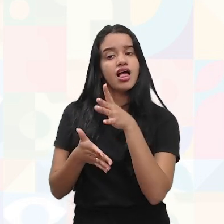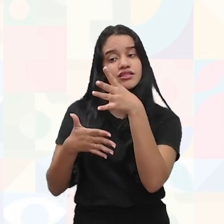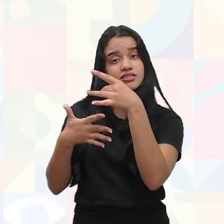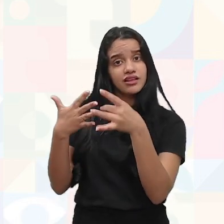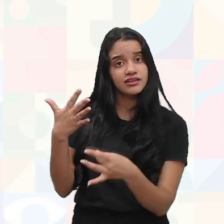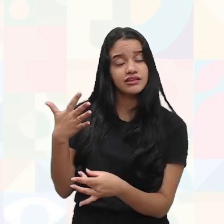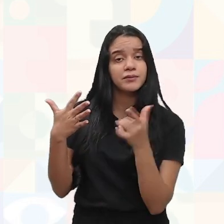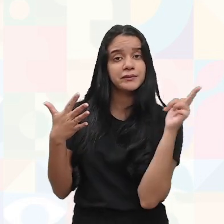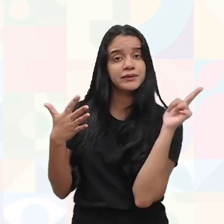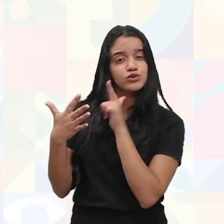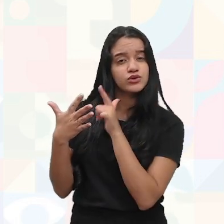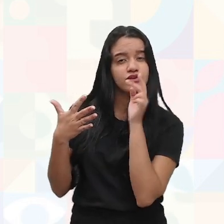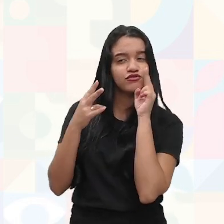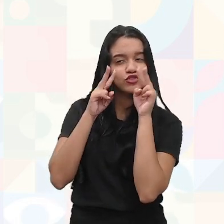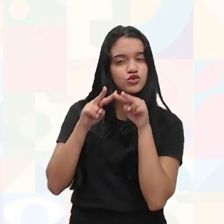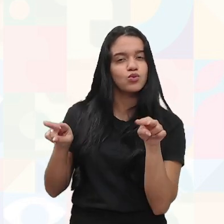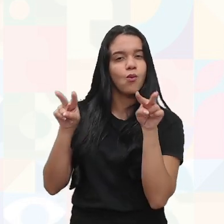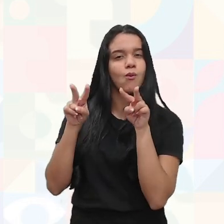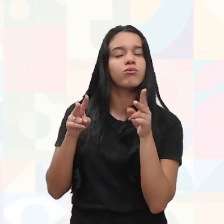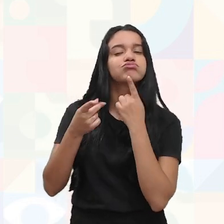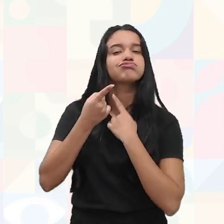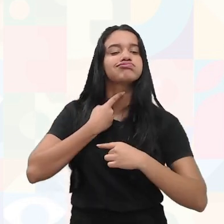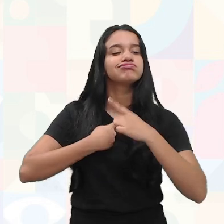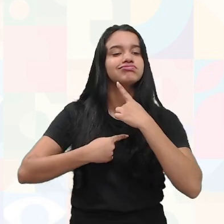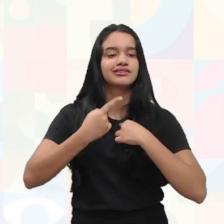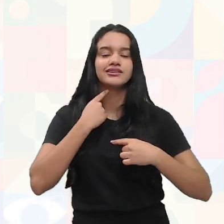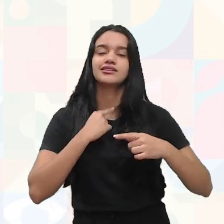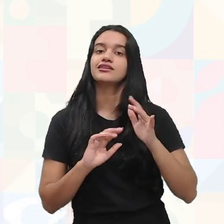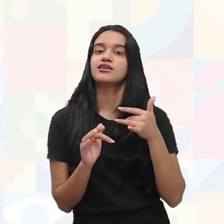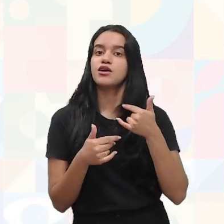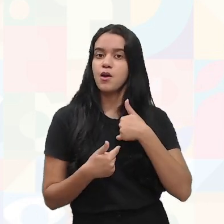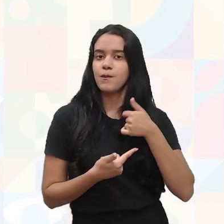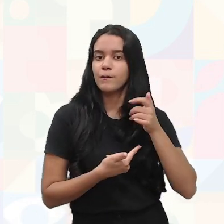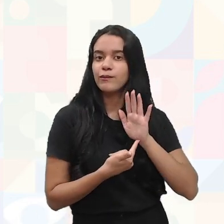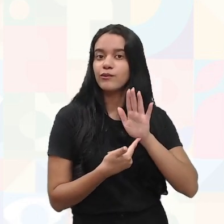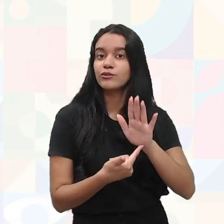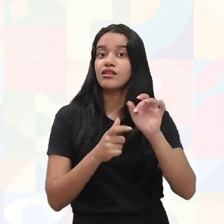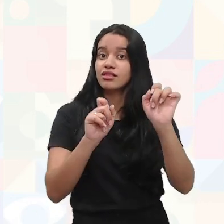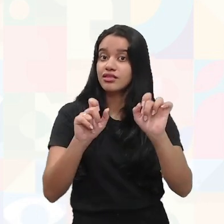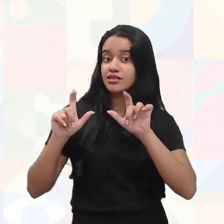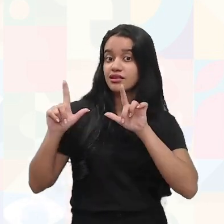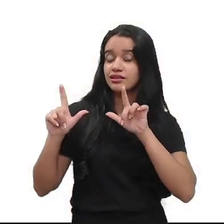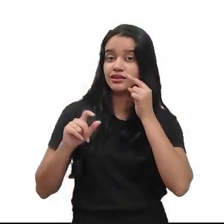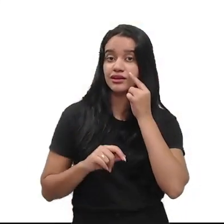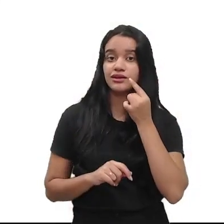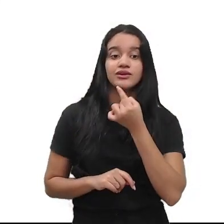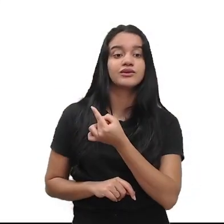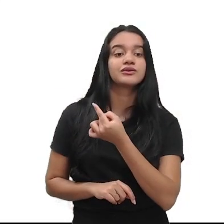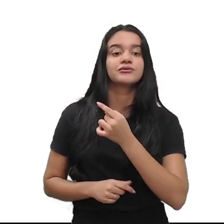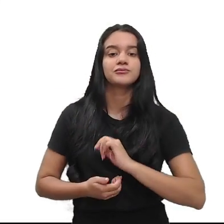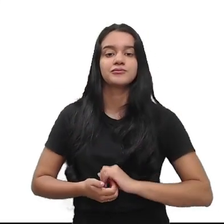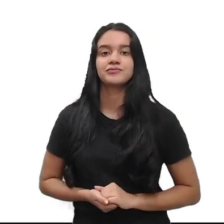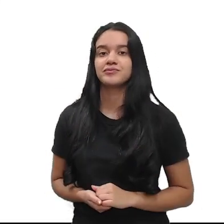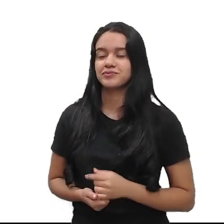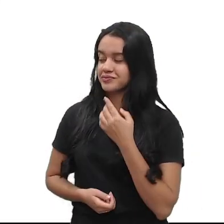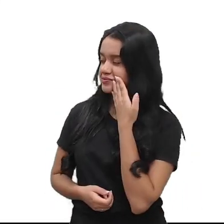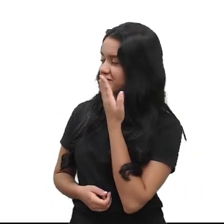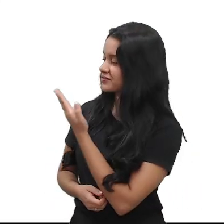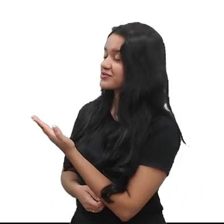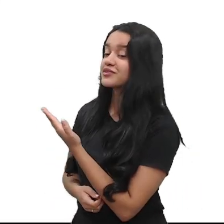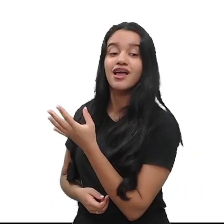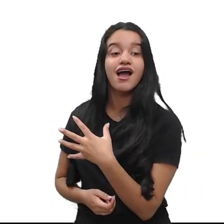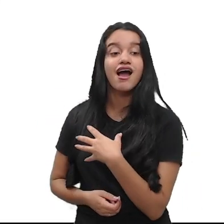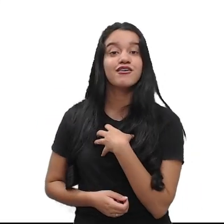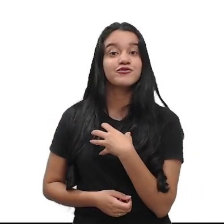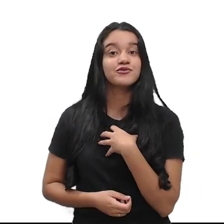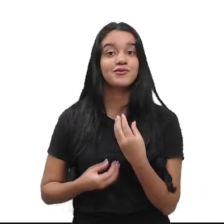para alcançar um visual desejado. Então ali eu trouxe para vocês na tela os efeitos, e a maneira como a gente